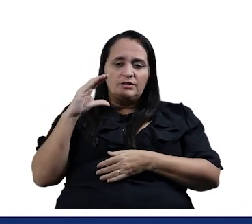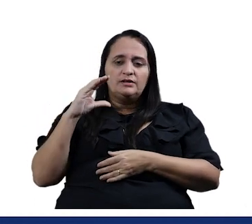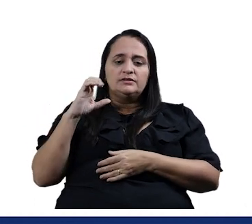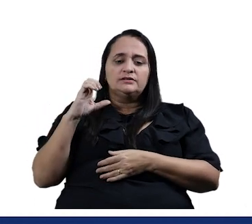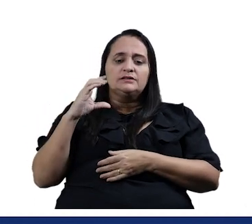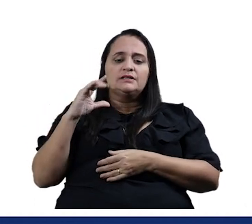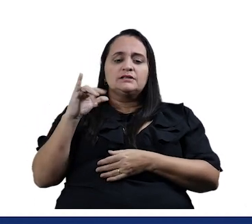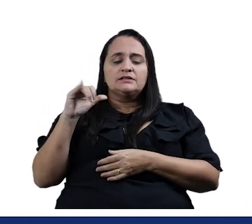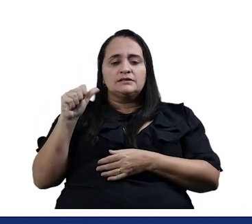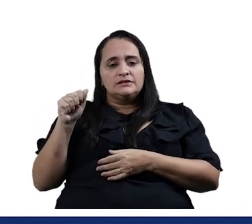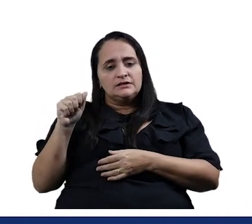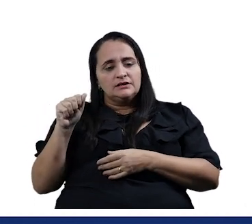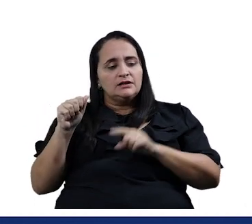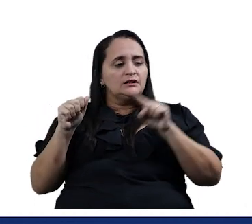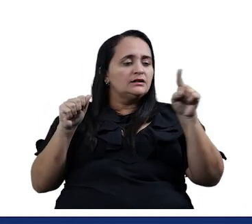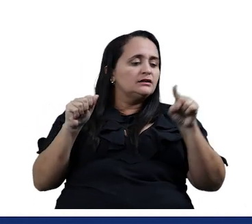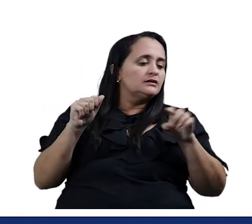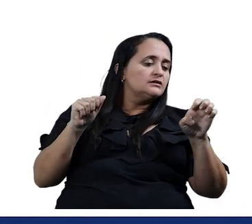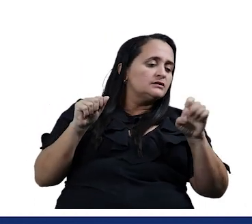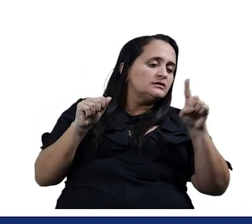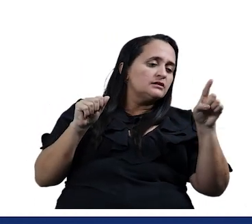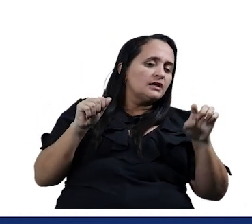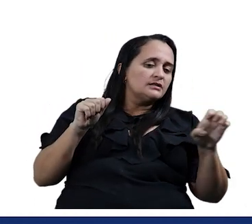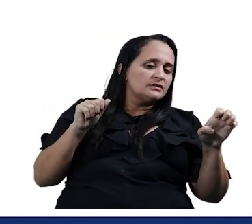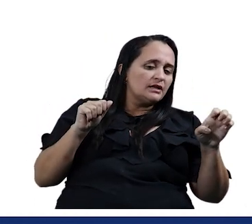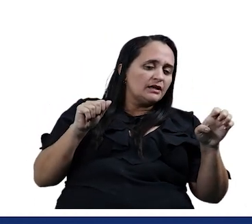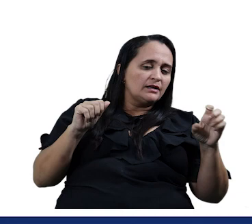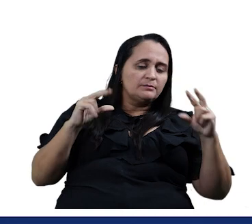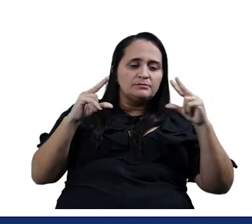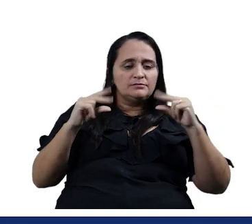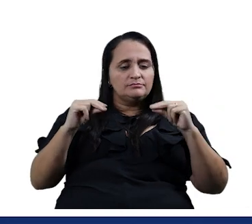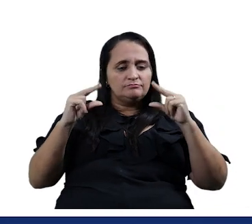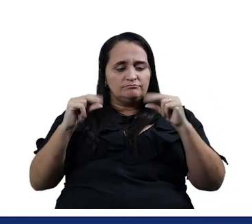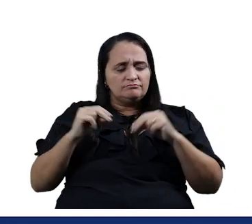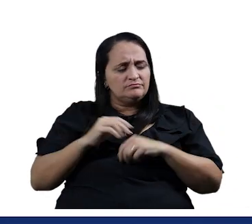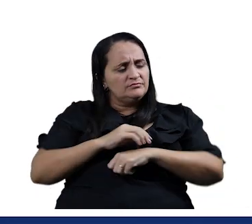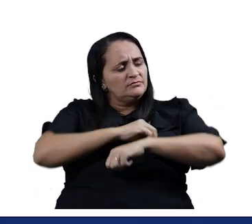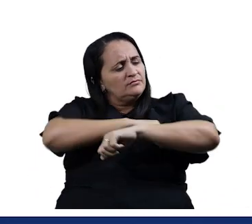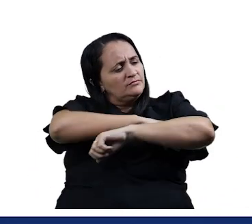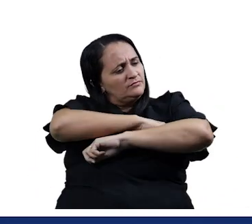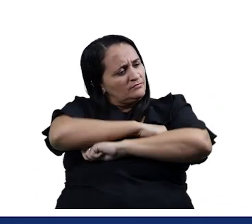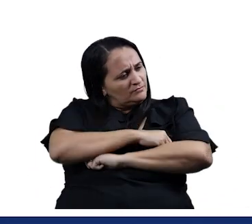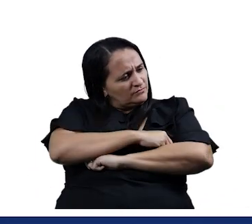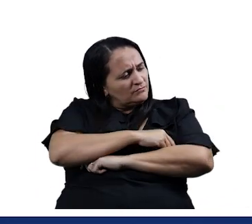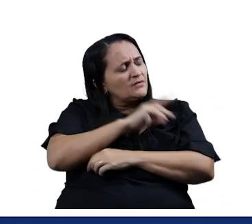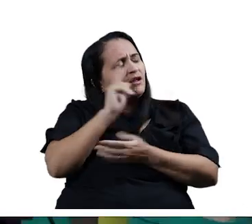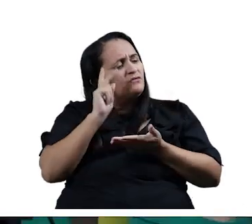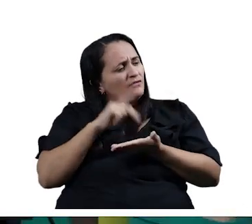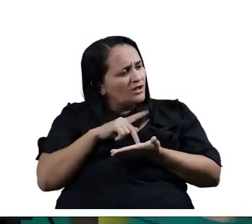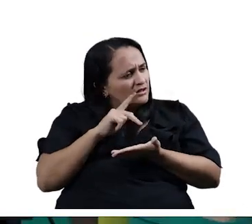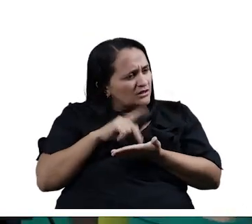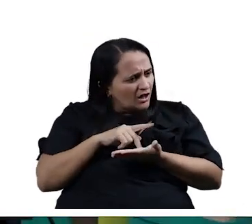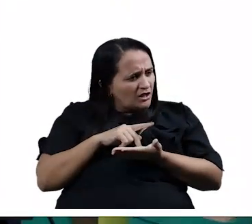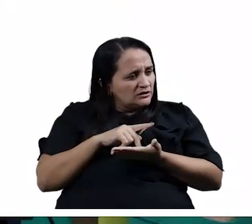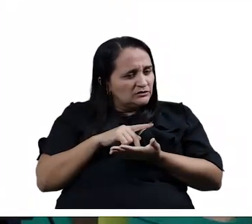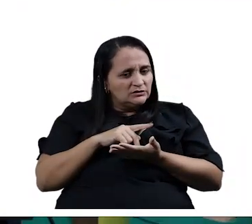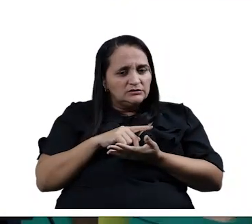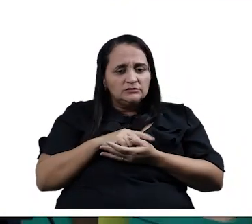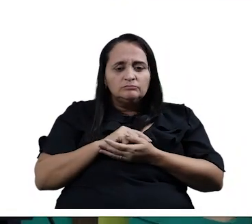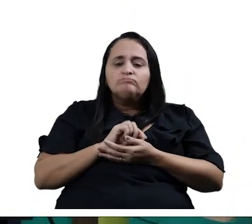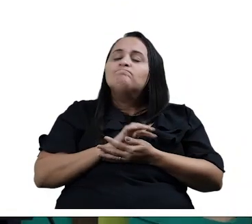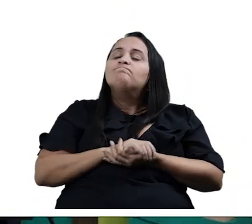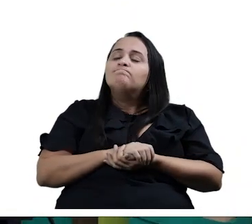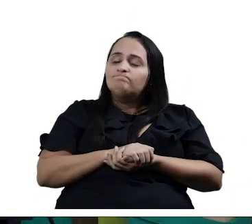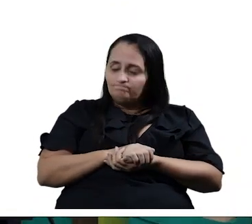é verdade? Aí ele diz com a cabeça, sim, é da flor, sim. E aí entenda, qual